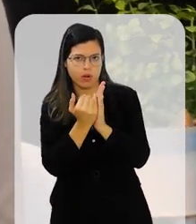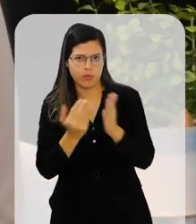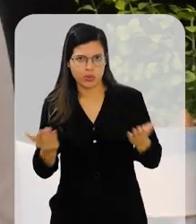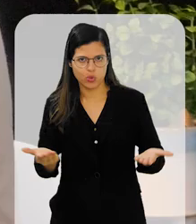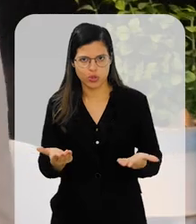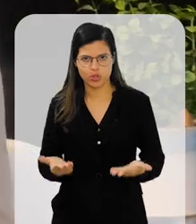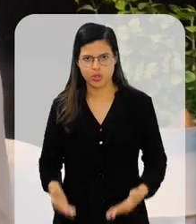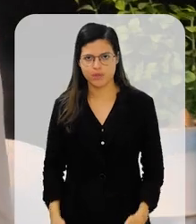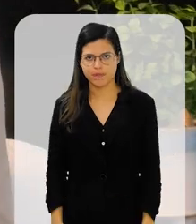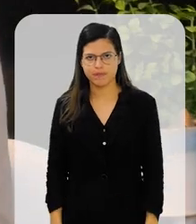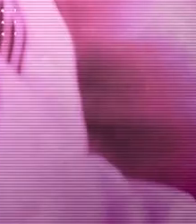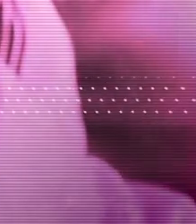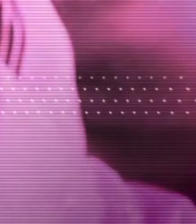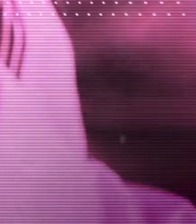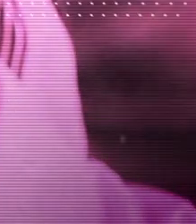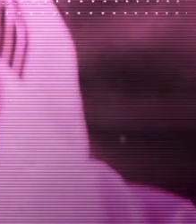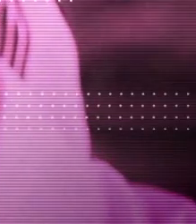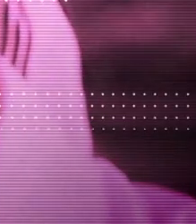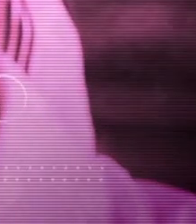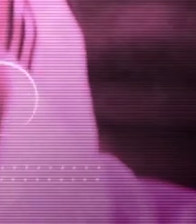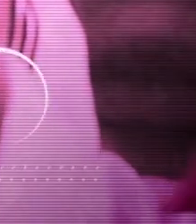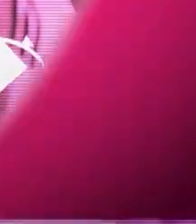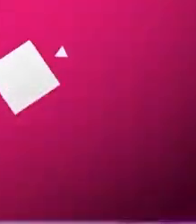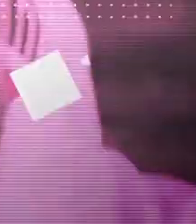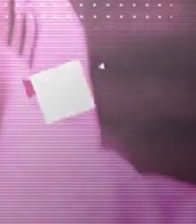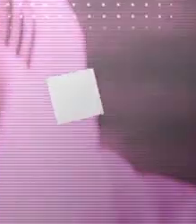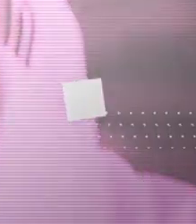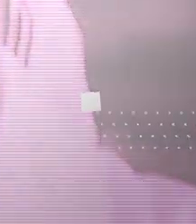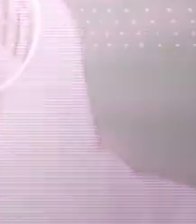tema do Toda Mulher de hoje.